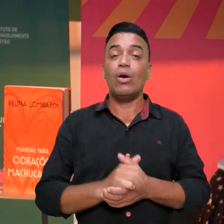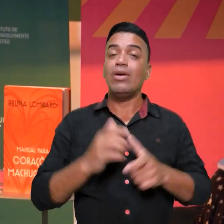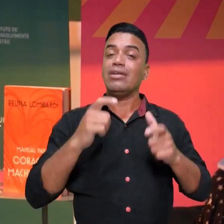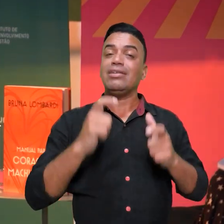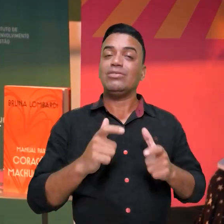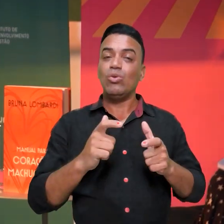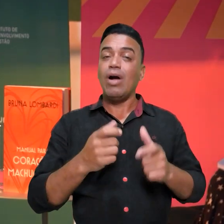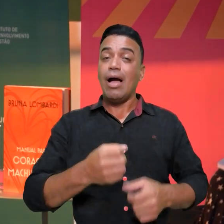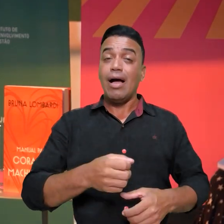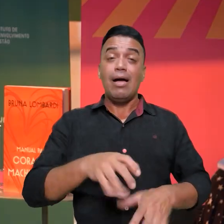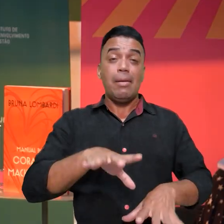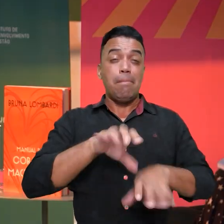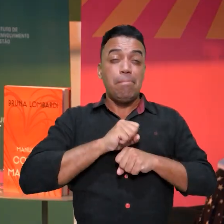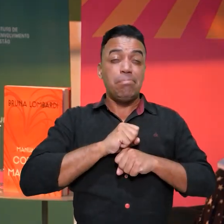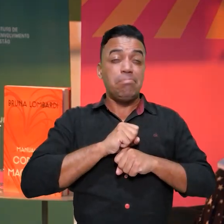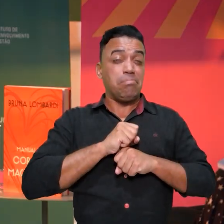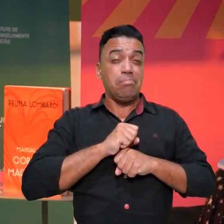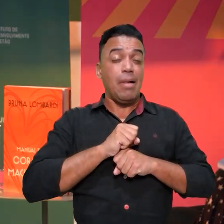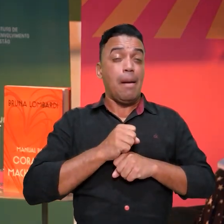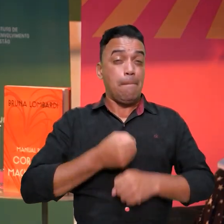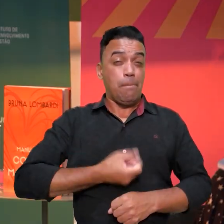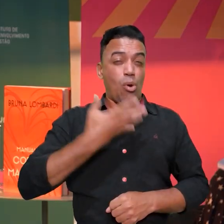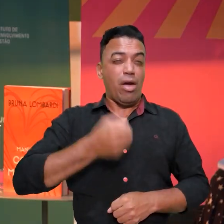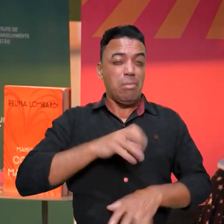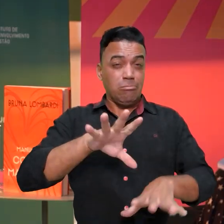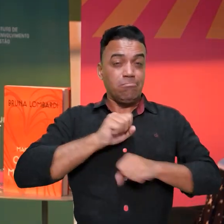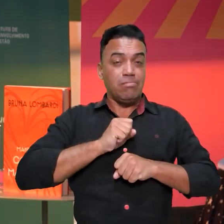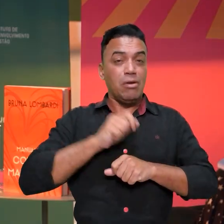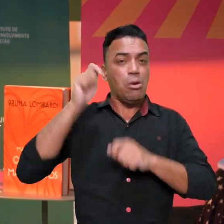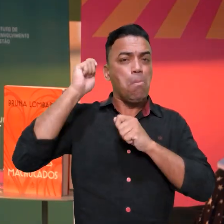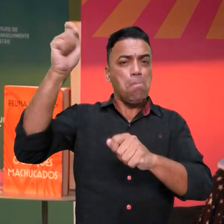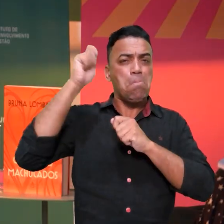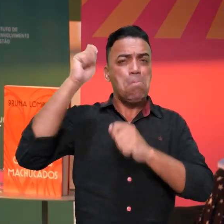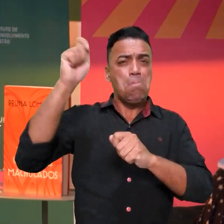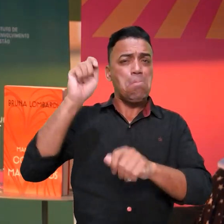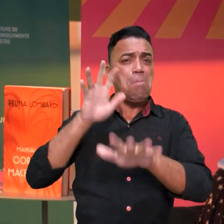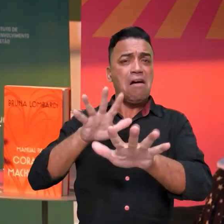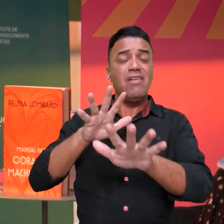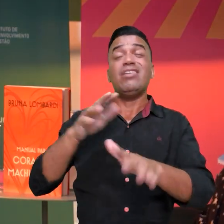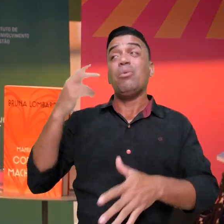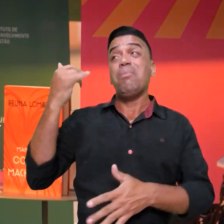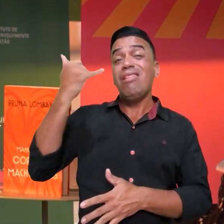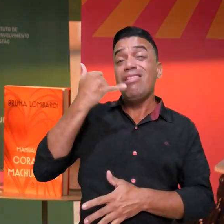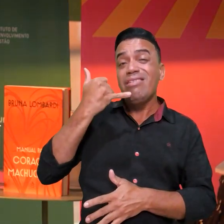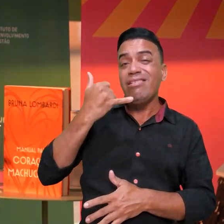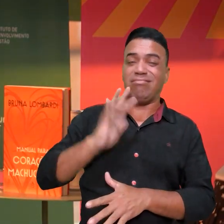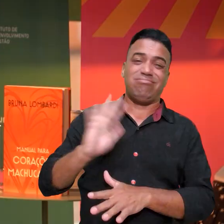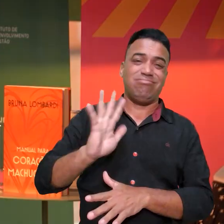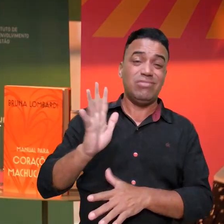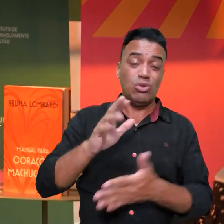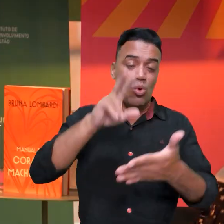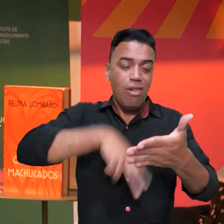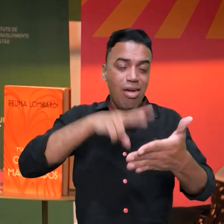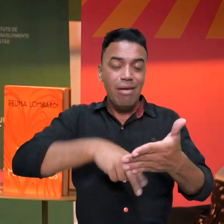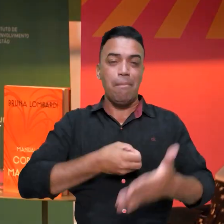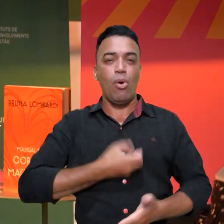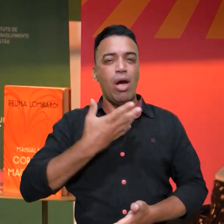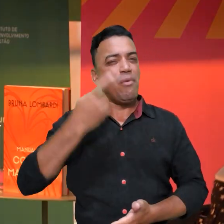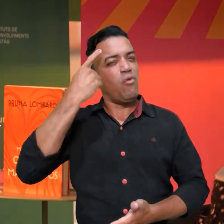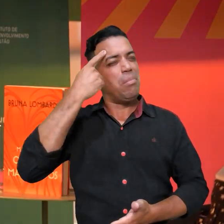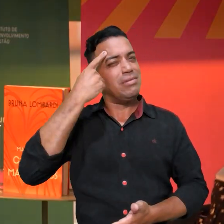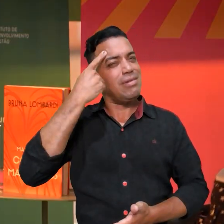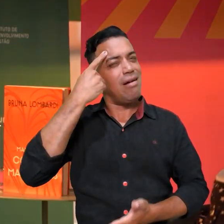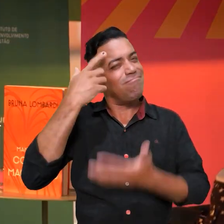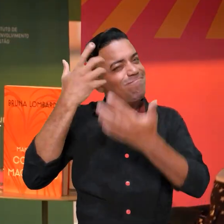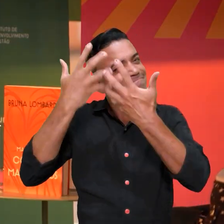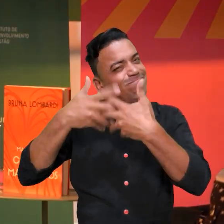que esse poema me atingiu como um manifesto. Tipo, agora não me liga não, que eu estou aqui lendo um poema e vou ficar pensando sobre